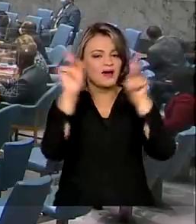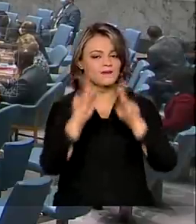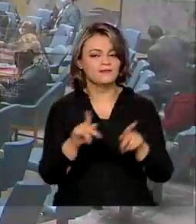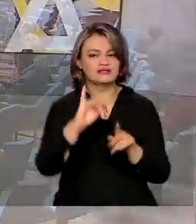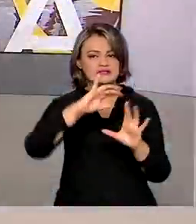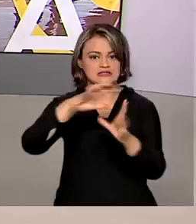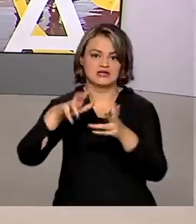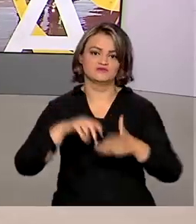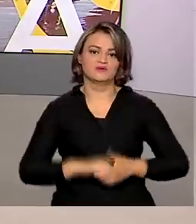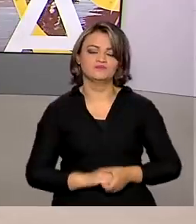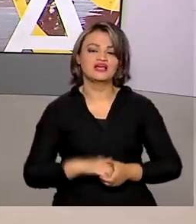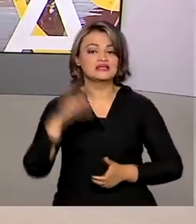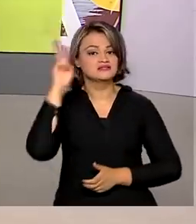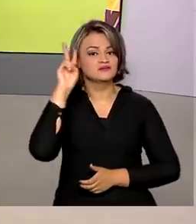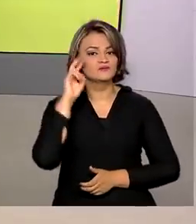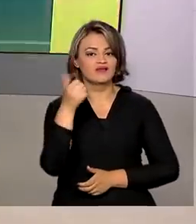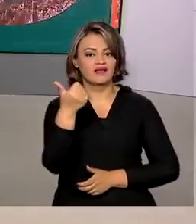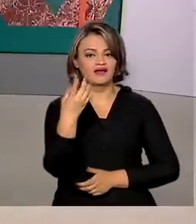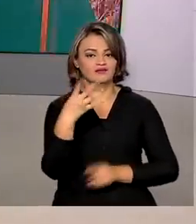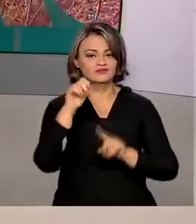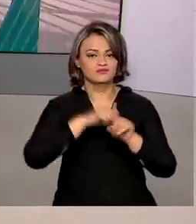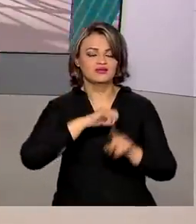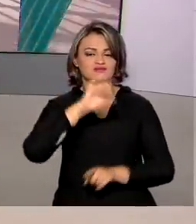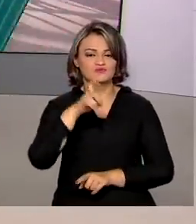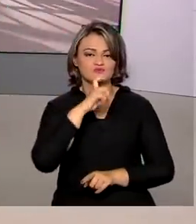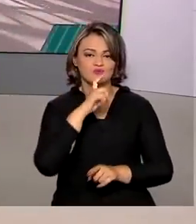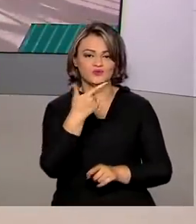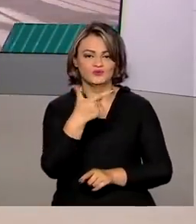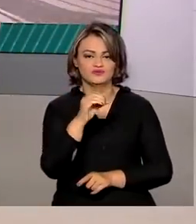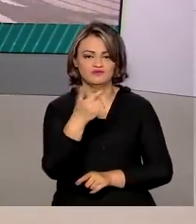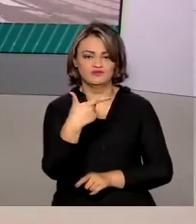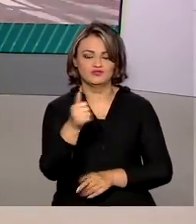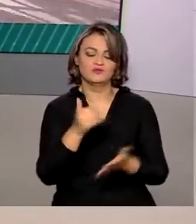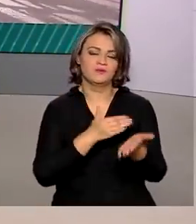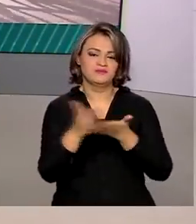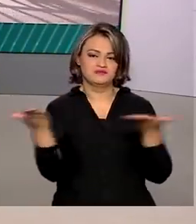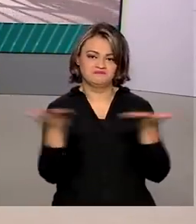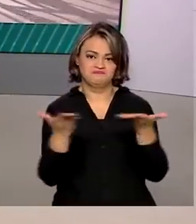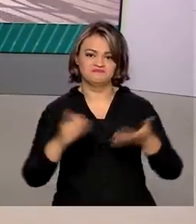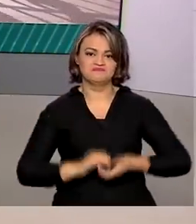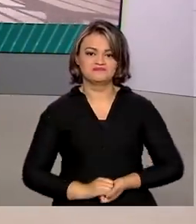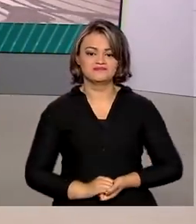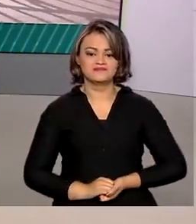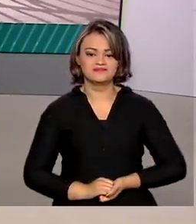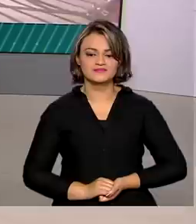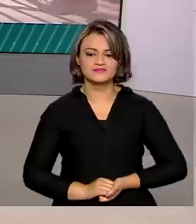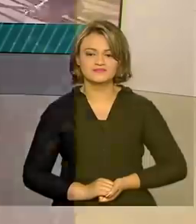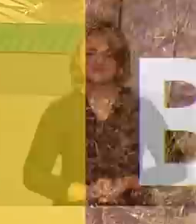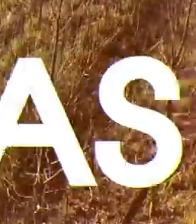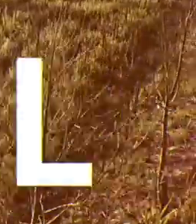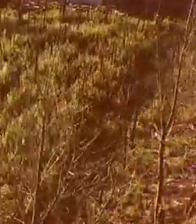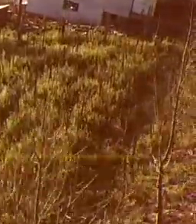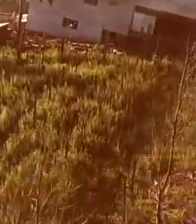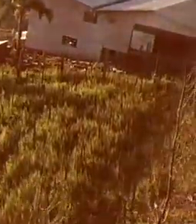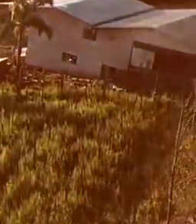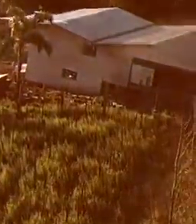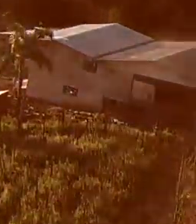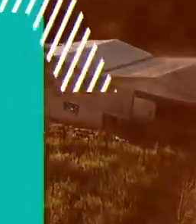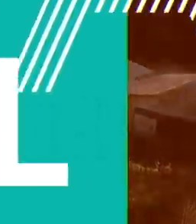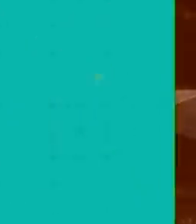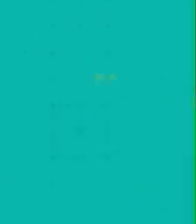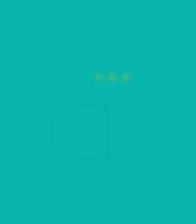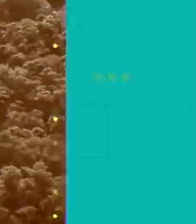Internacional segunda-feira 14 de junho de 2021 o Brasil em dia já está no ar e